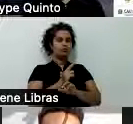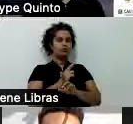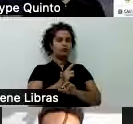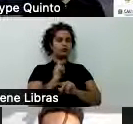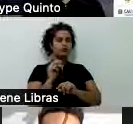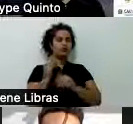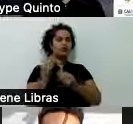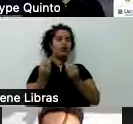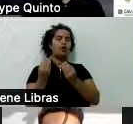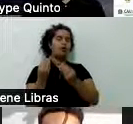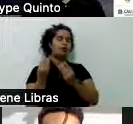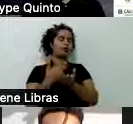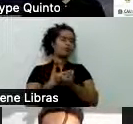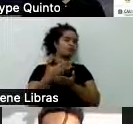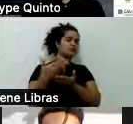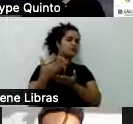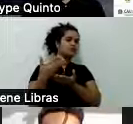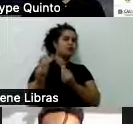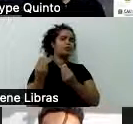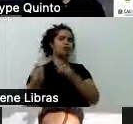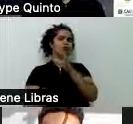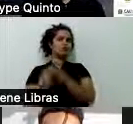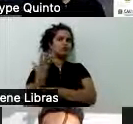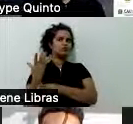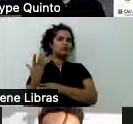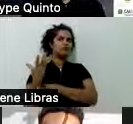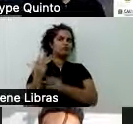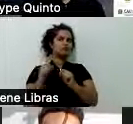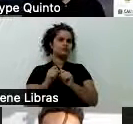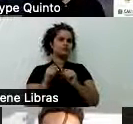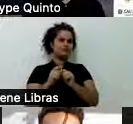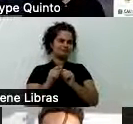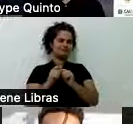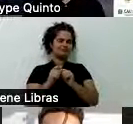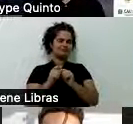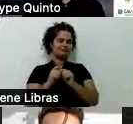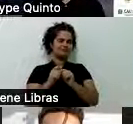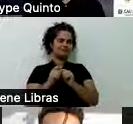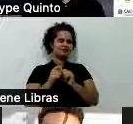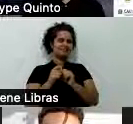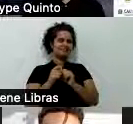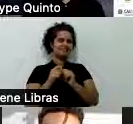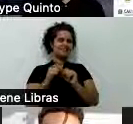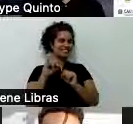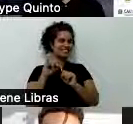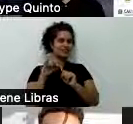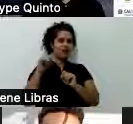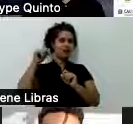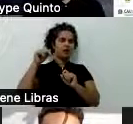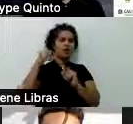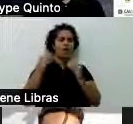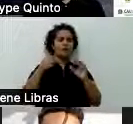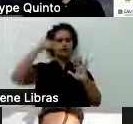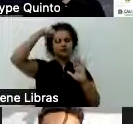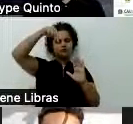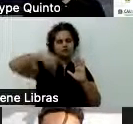partida, né? De onde vem, de onde surgiu a intervenção, ou seja, se ela era uma ação de cima para baixo ou de baixo para cima, e